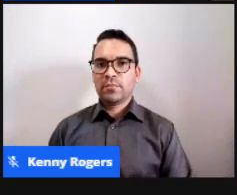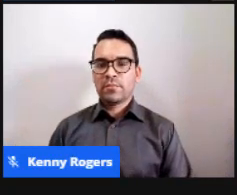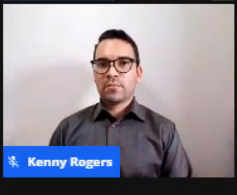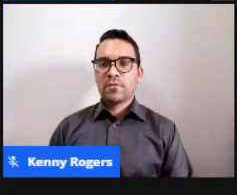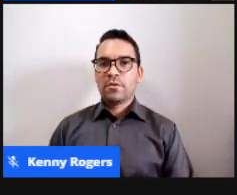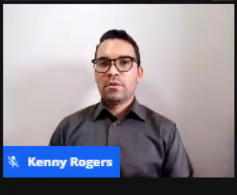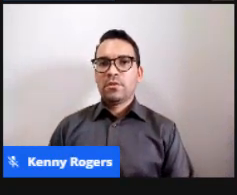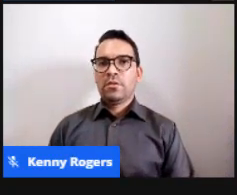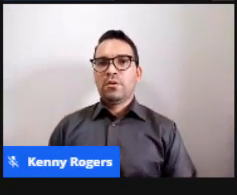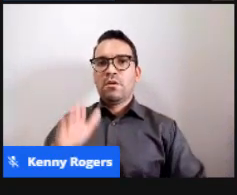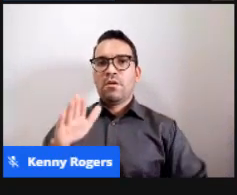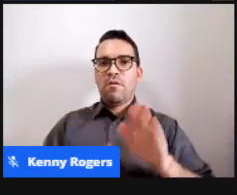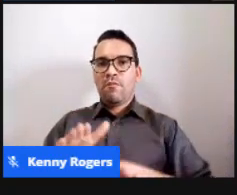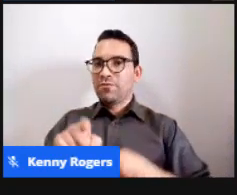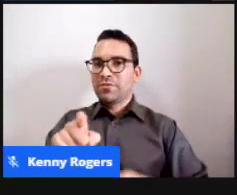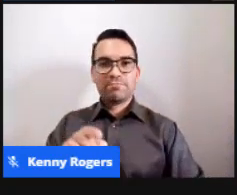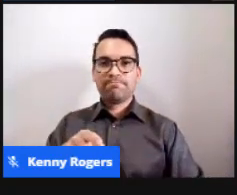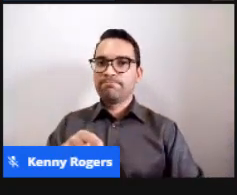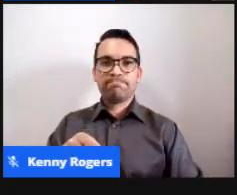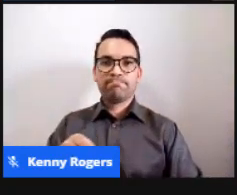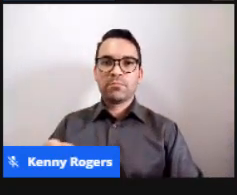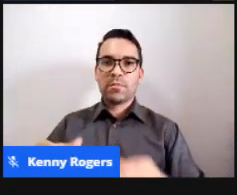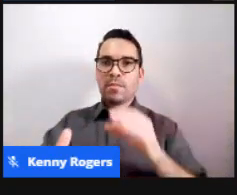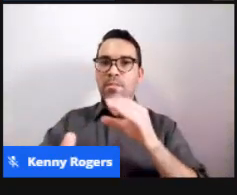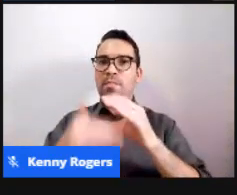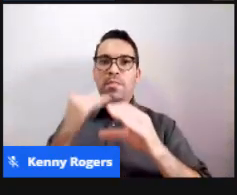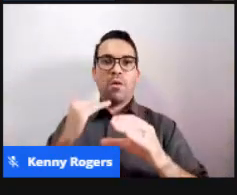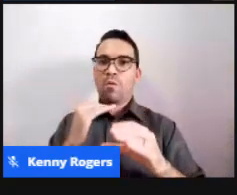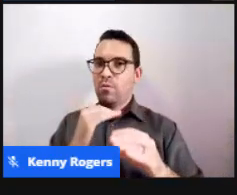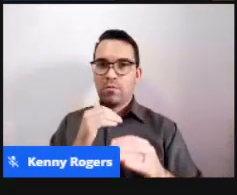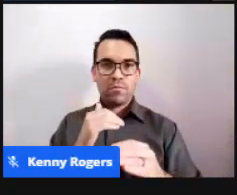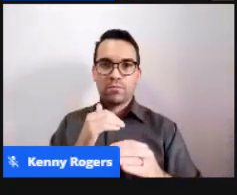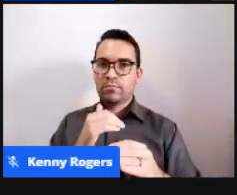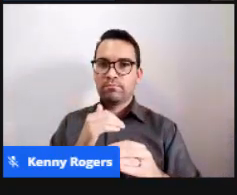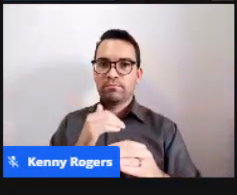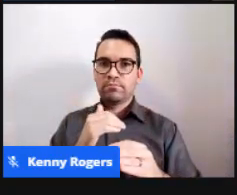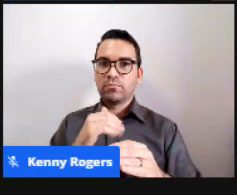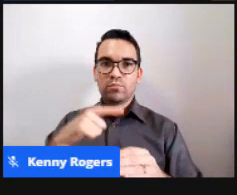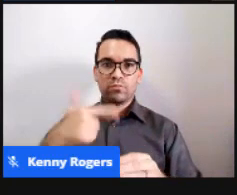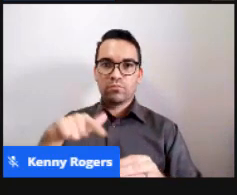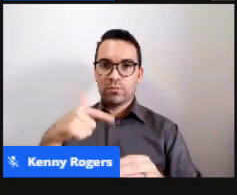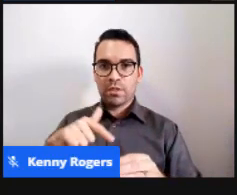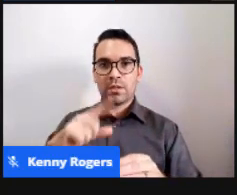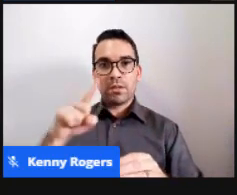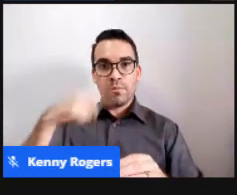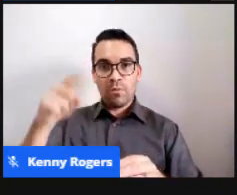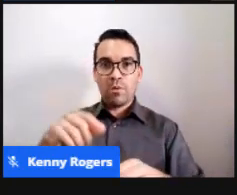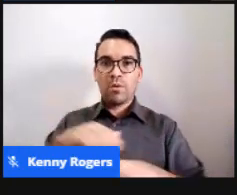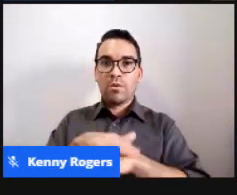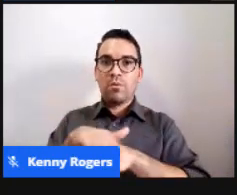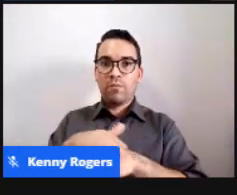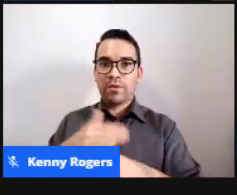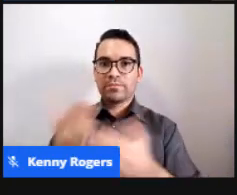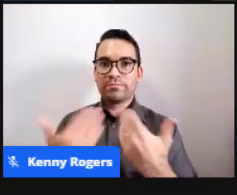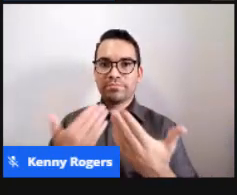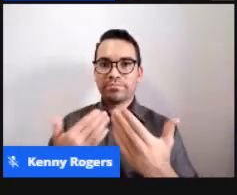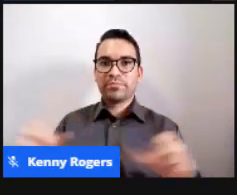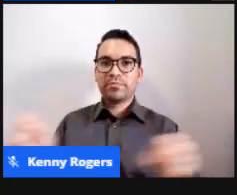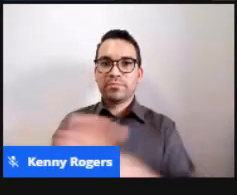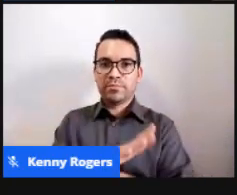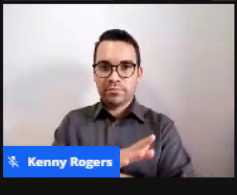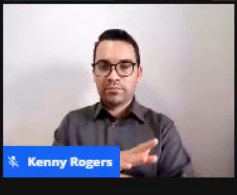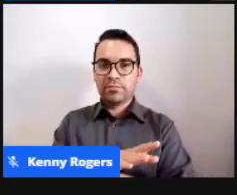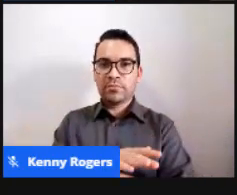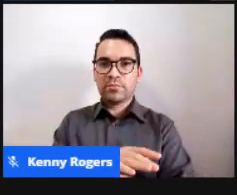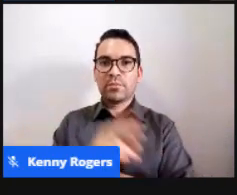os nossos e-mails, a hora que nós terminarmos aí nosso bate-papo, anotem o e-mail da geografia e mandam um oi, que a gente